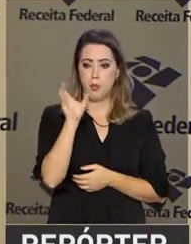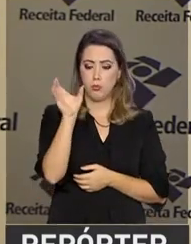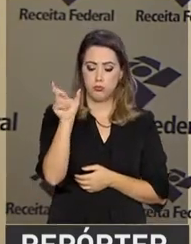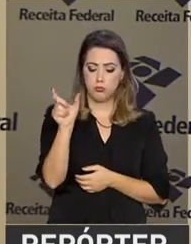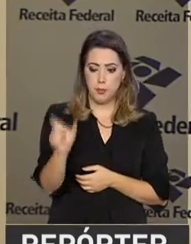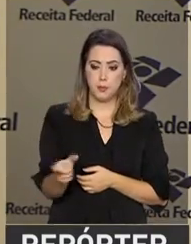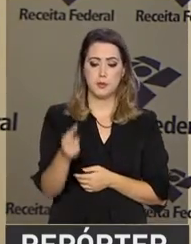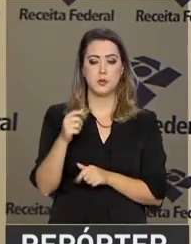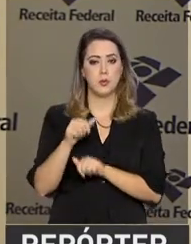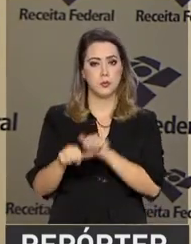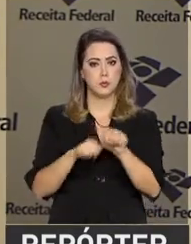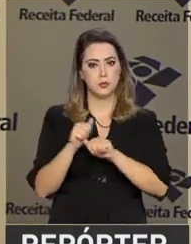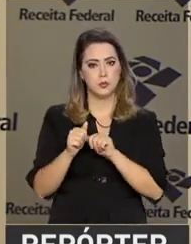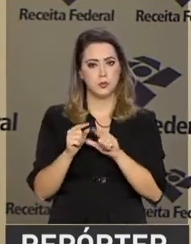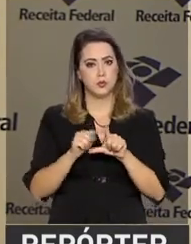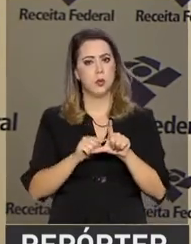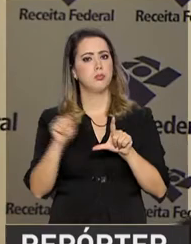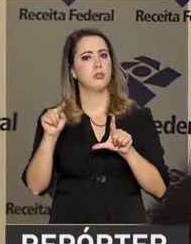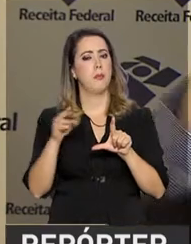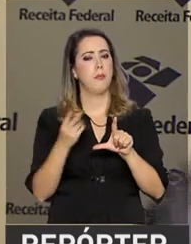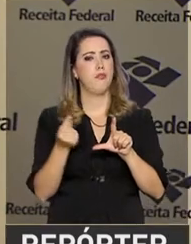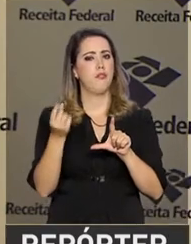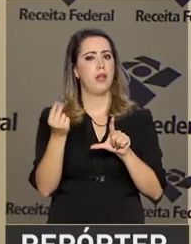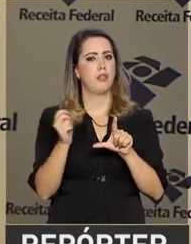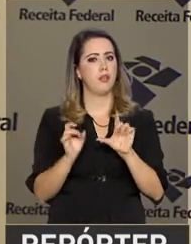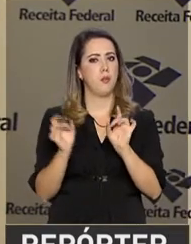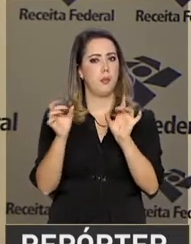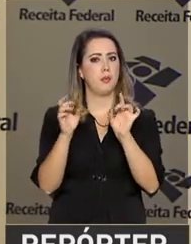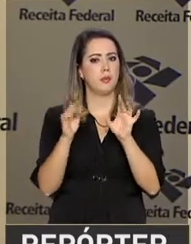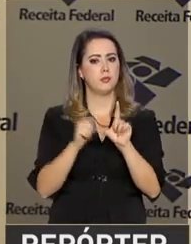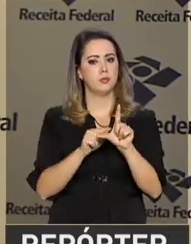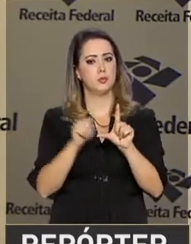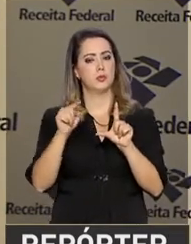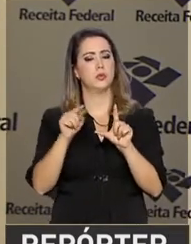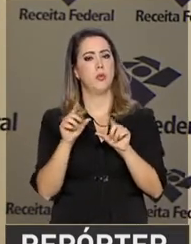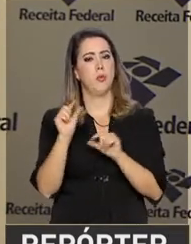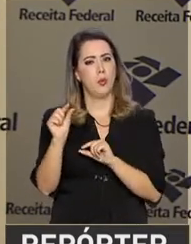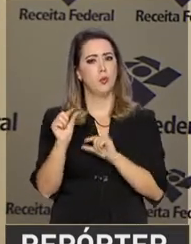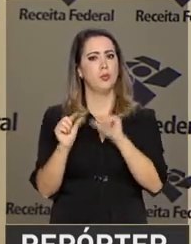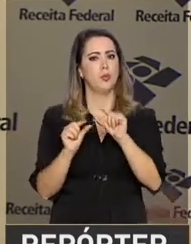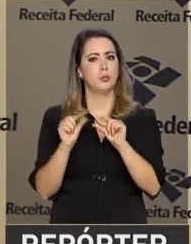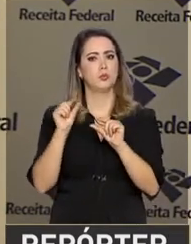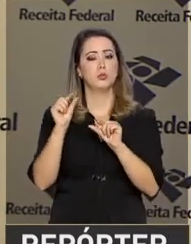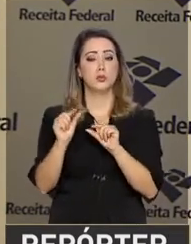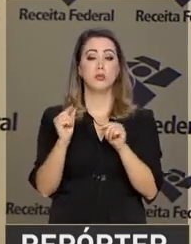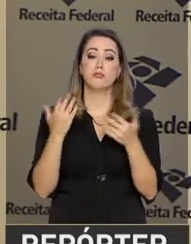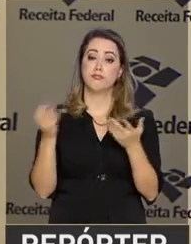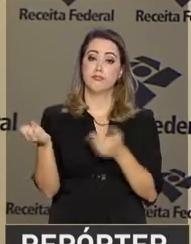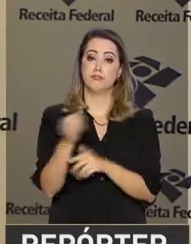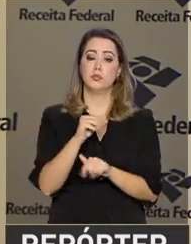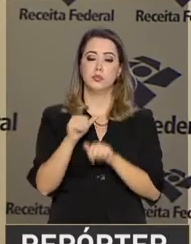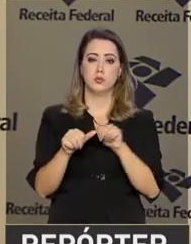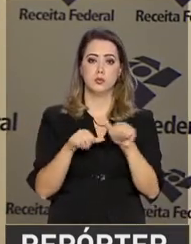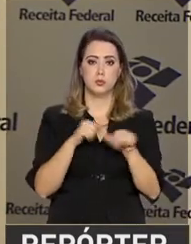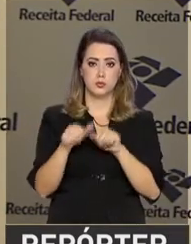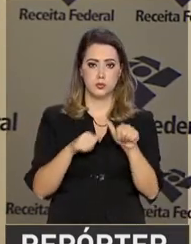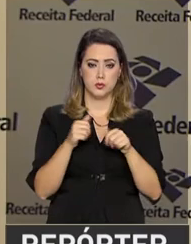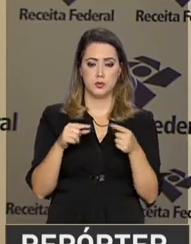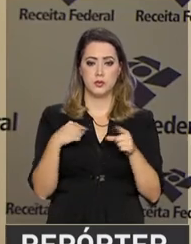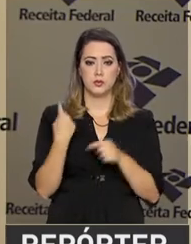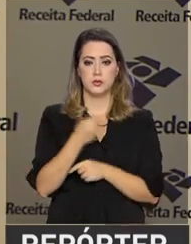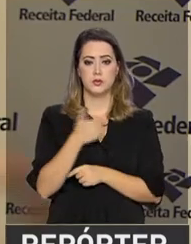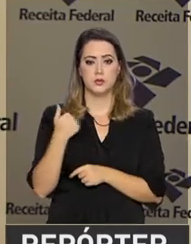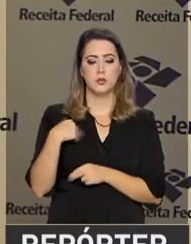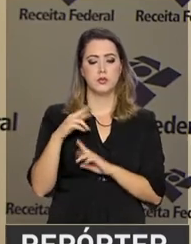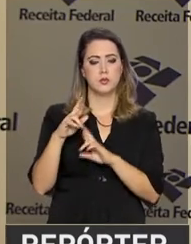fato de quando mudar de faixa crescer pouco na questão da tributação e com essas novas atividades nós esperamos que